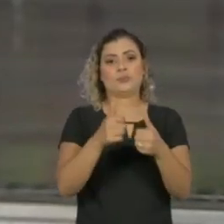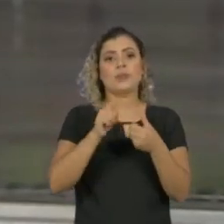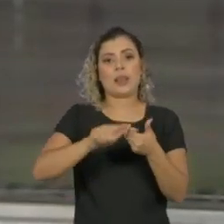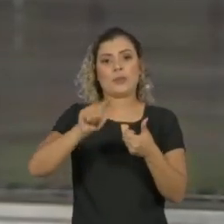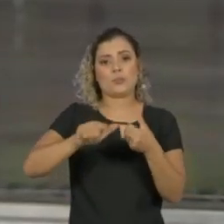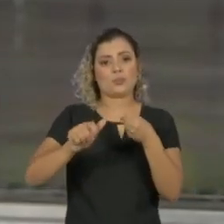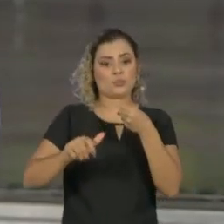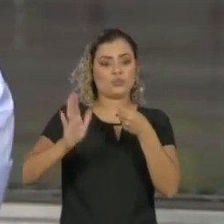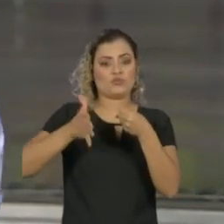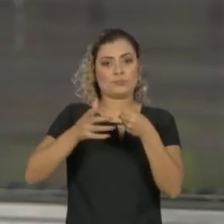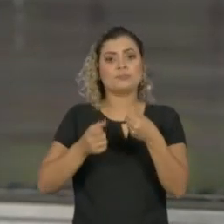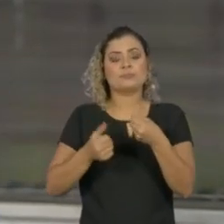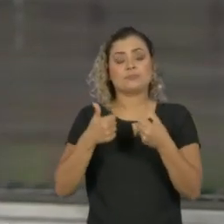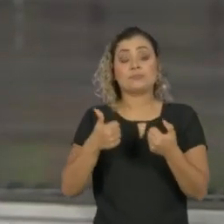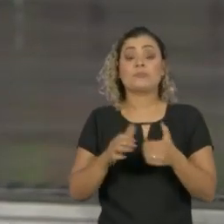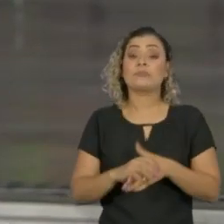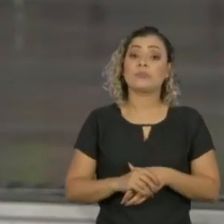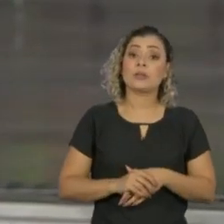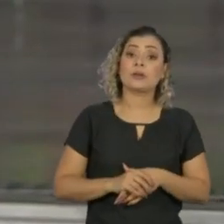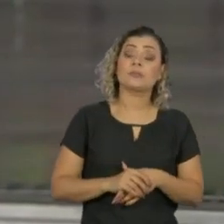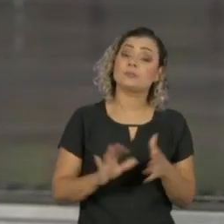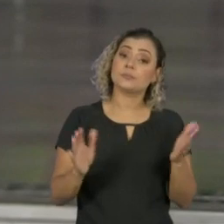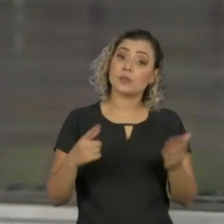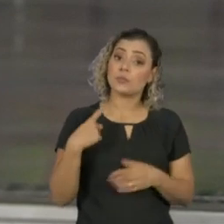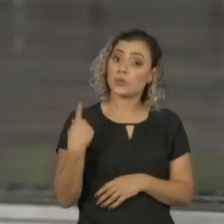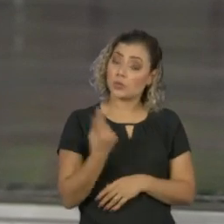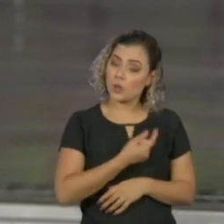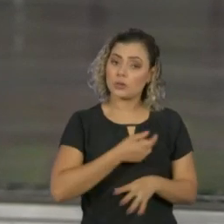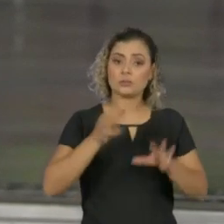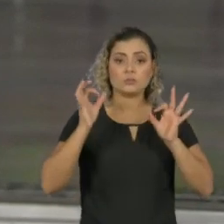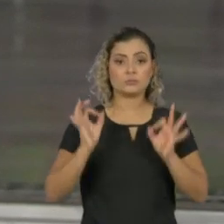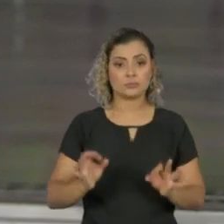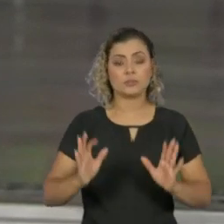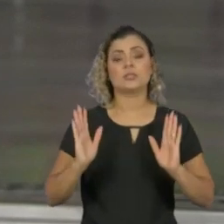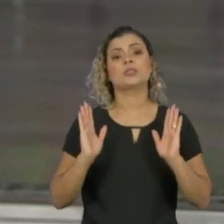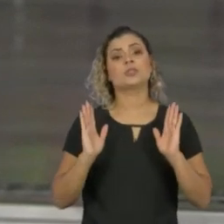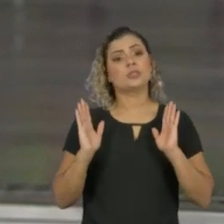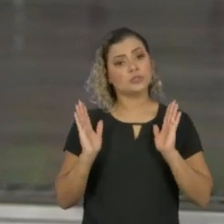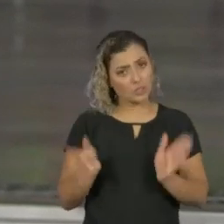perfeito. Nós, em função daquilo que já havia sido